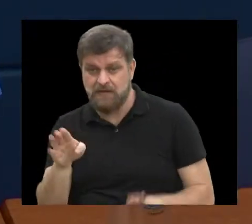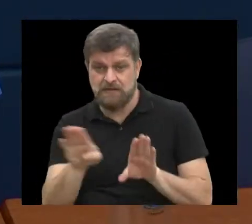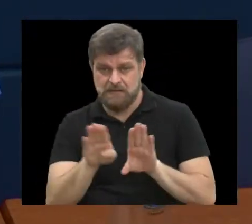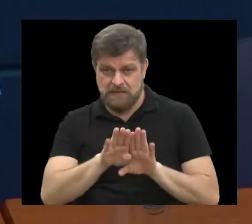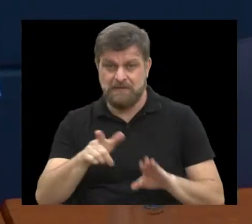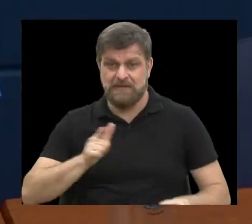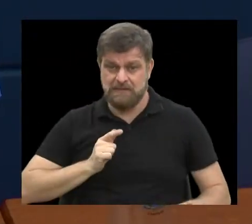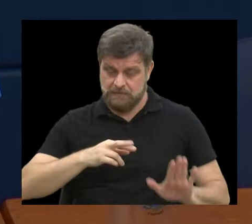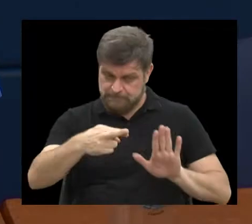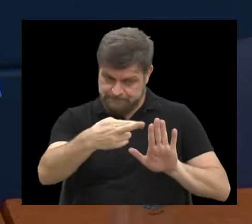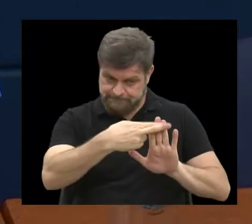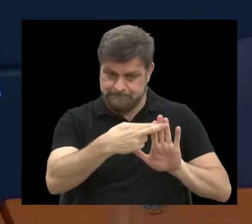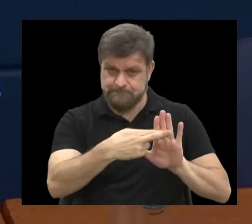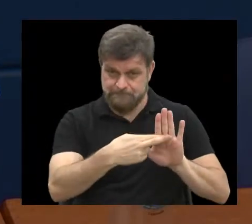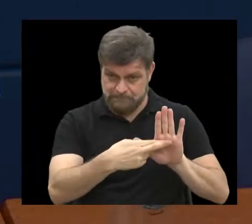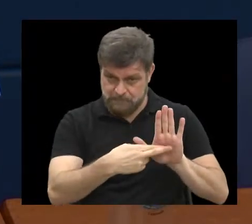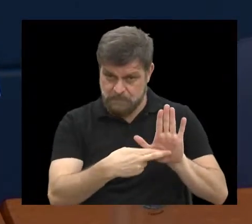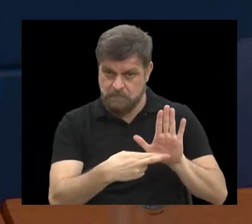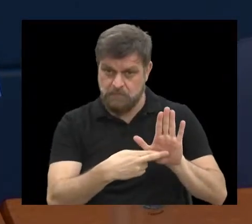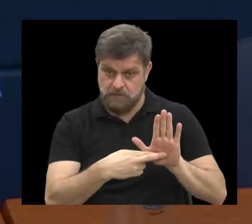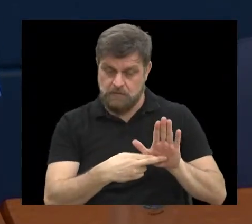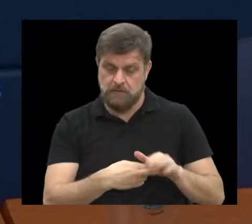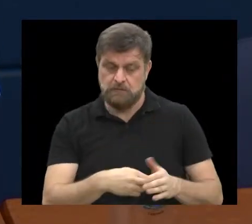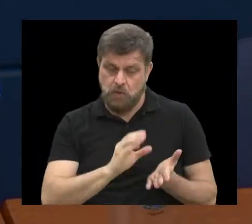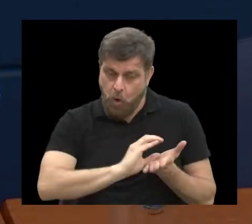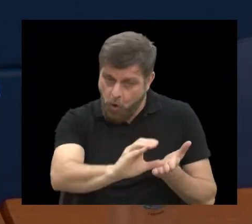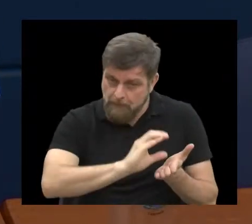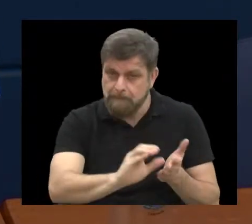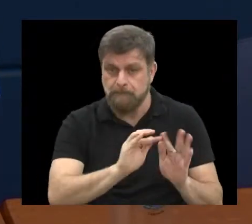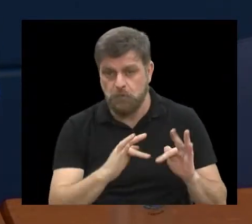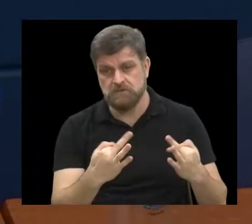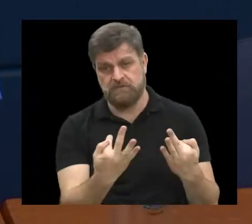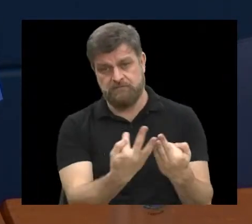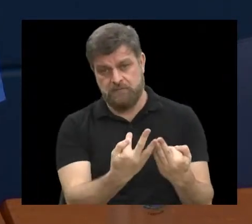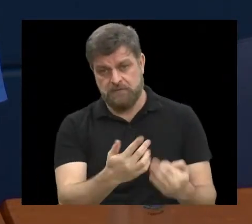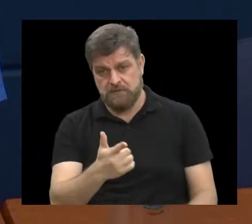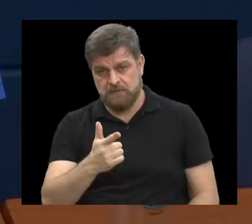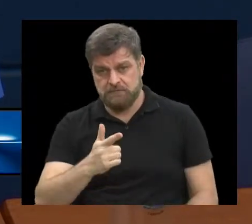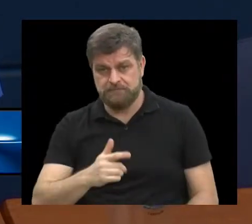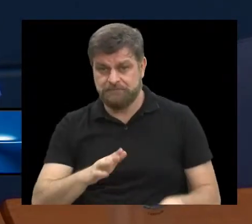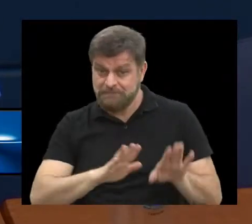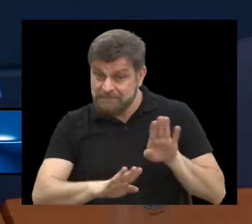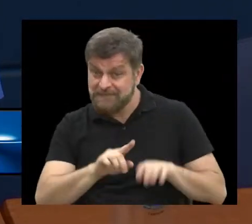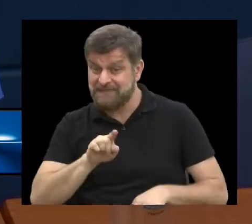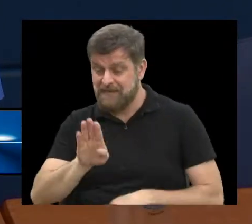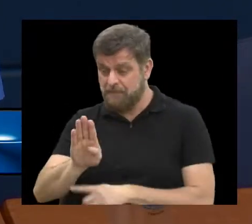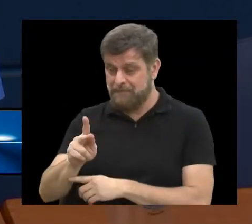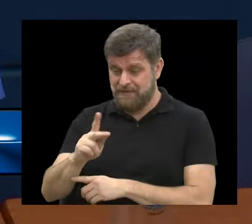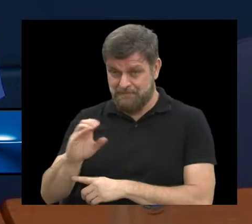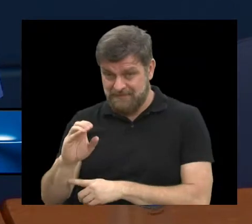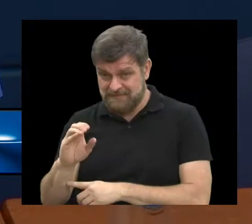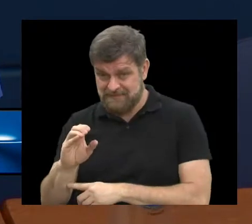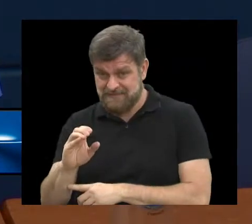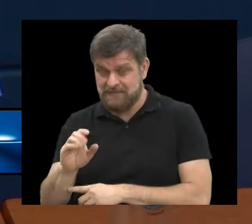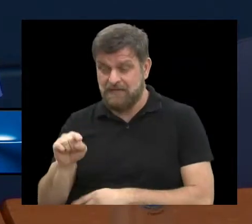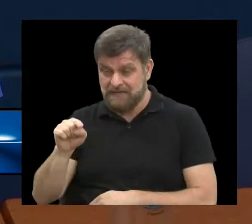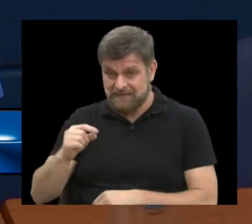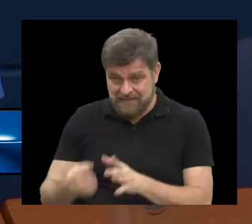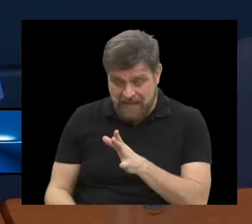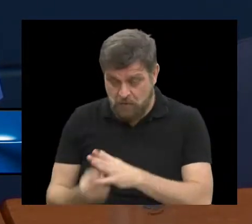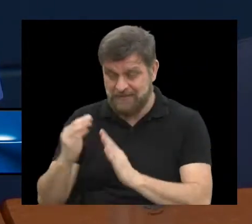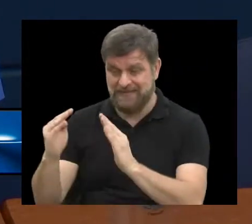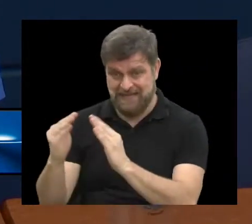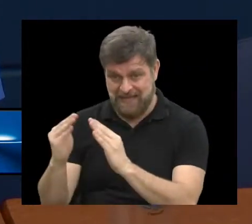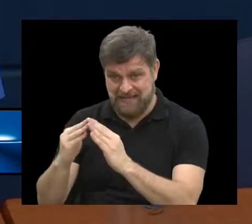as suas próprias regras, o seu cálculo de renda per capita. E se o BPC é concedido nessa